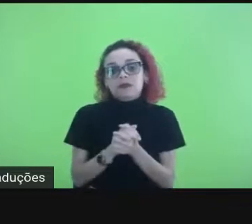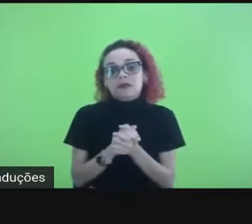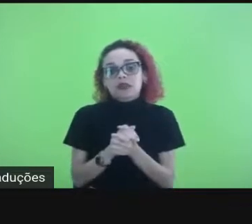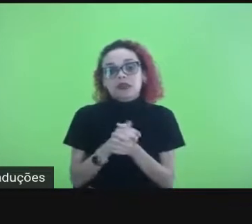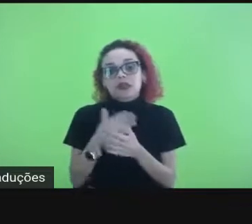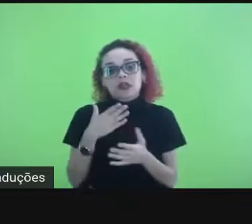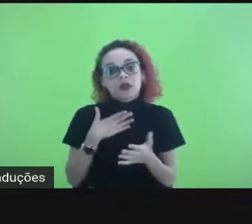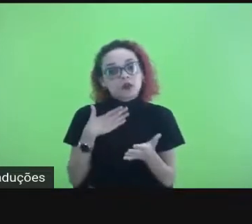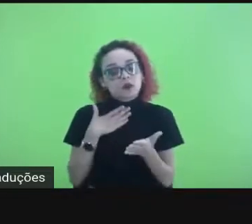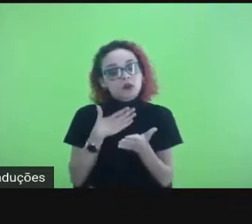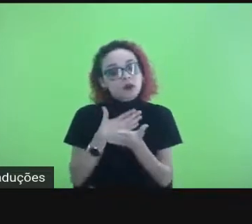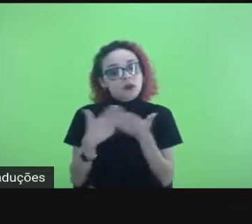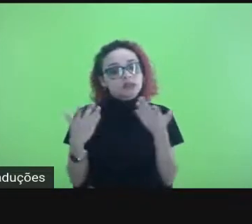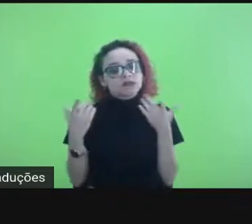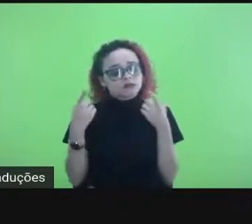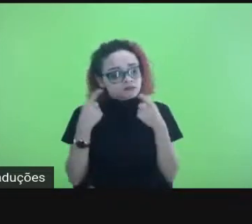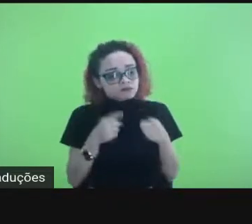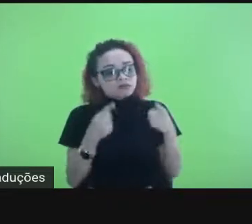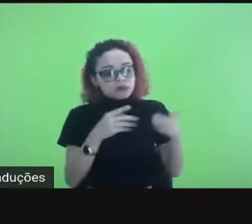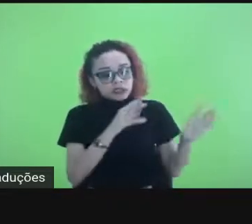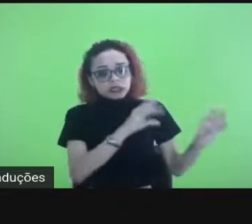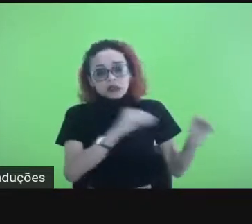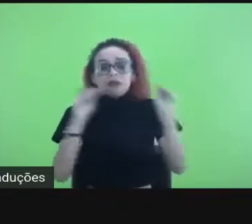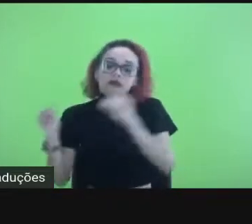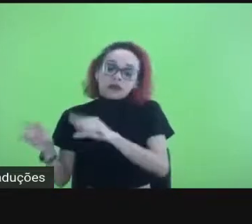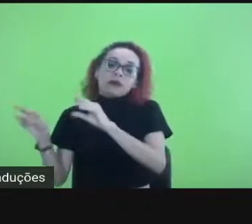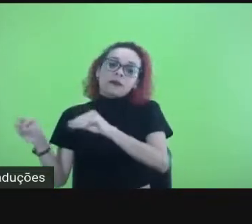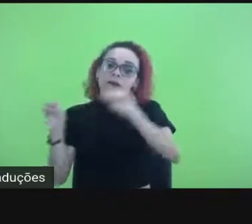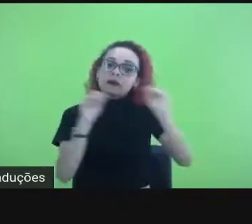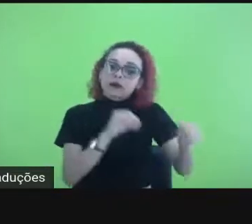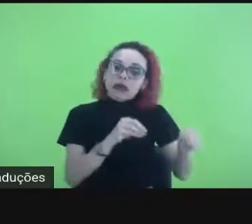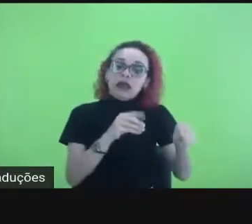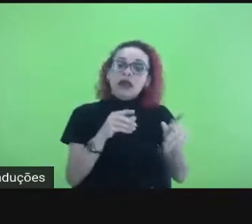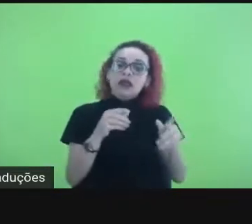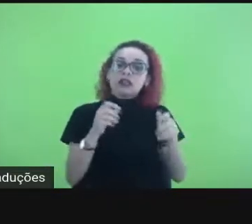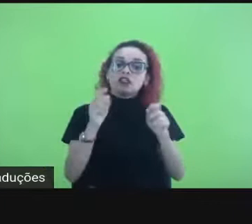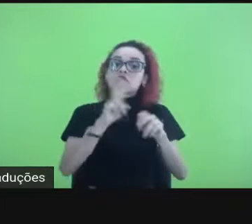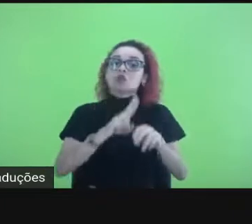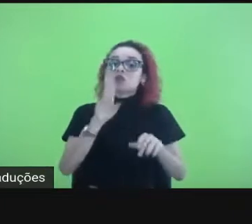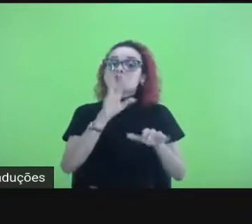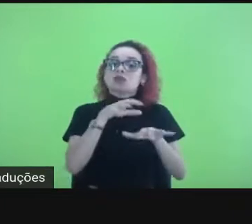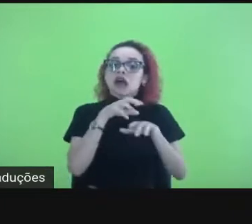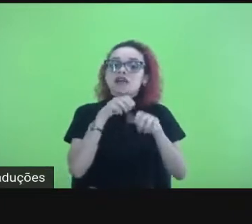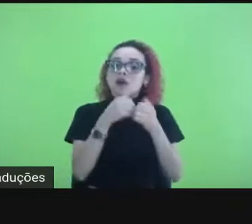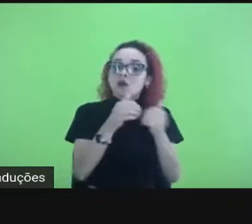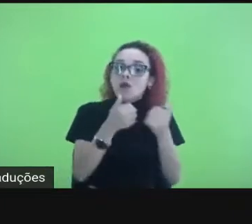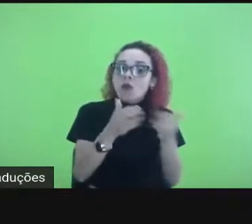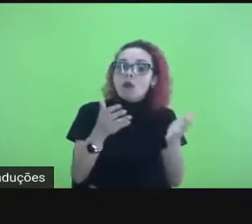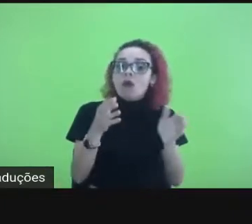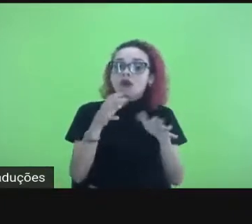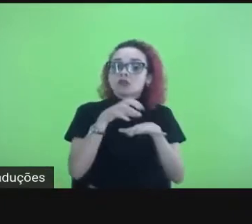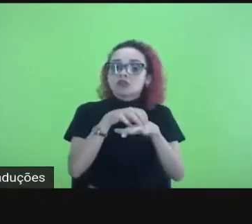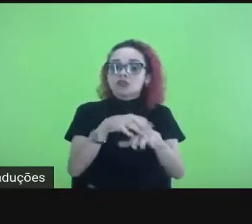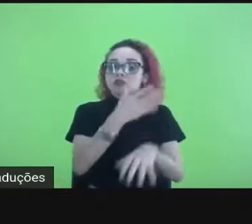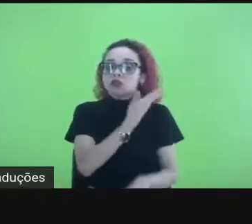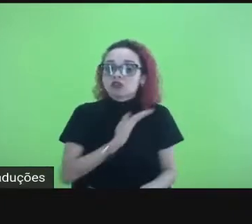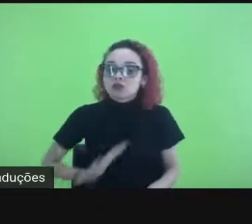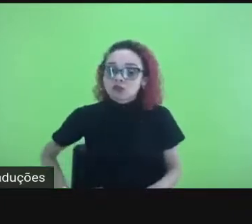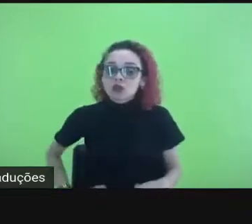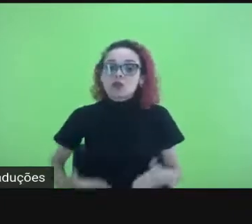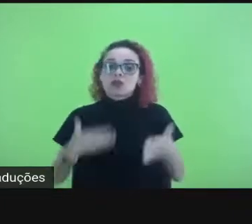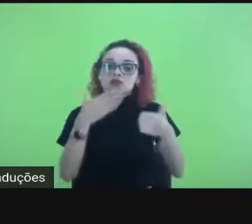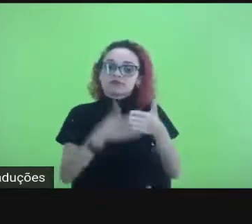a enfrentar esses deslocamentos e aí tendo que utilizar o transporte público com todas essas limitações, né.